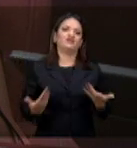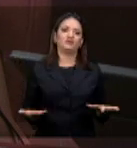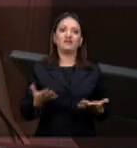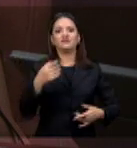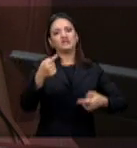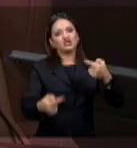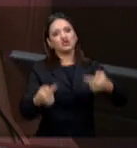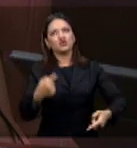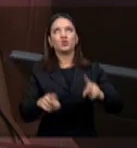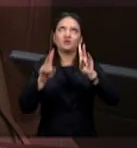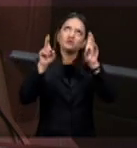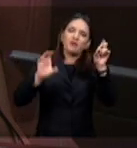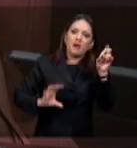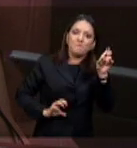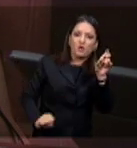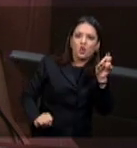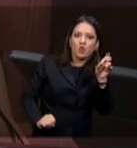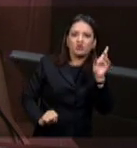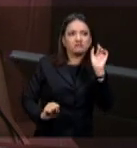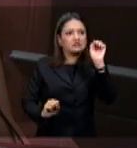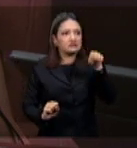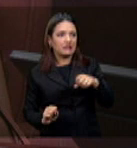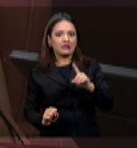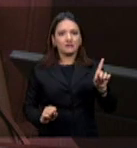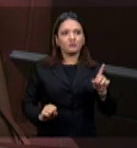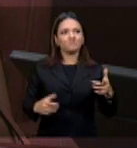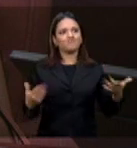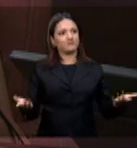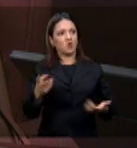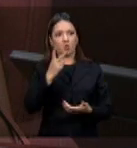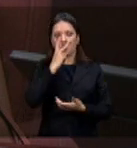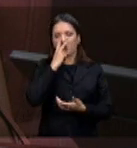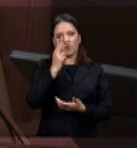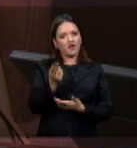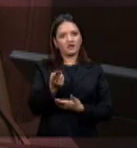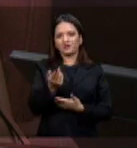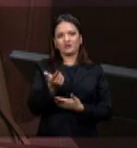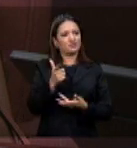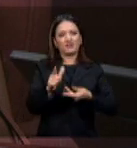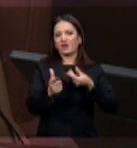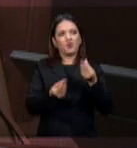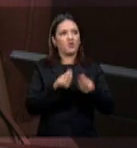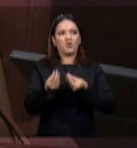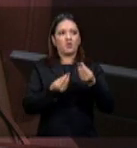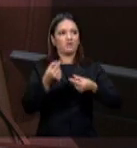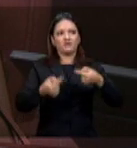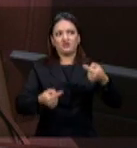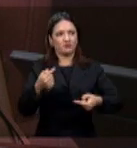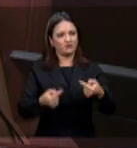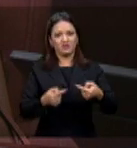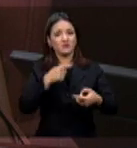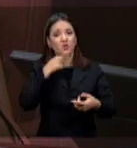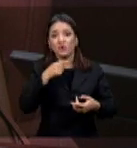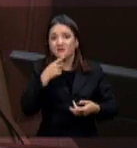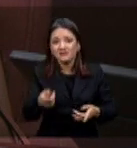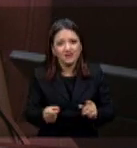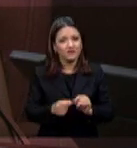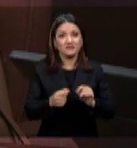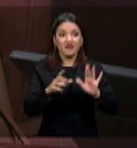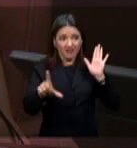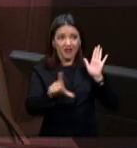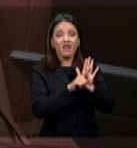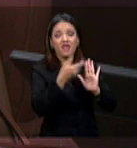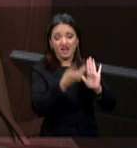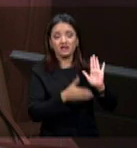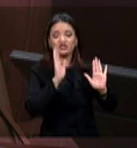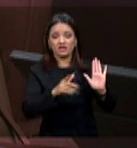vezes legalização do aborto ou não. Eu, sinceramente, acho que a gente não está nem nesse ponto ainda. A gente não consegue implementar o que já está na lei.